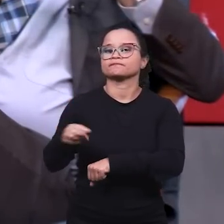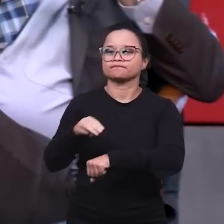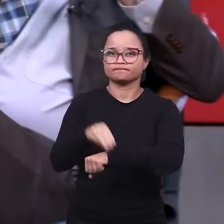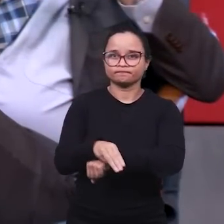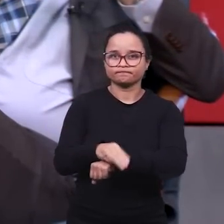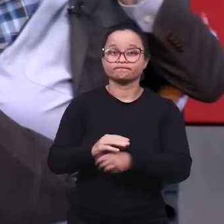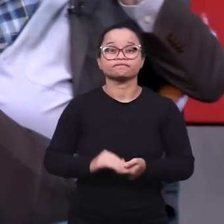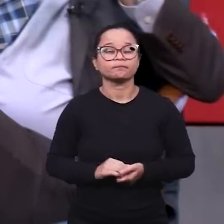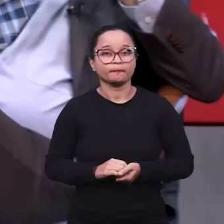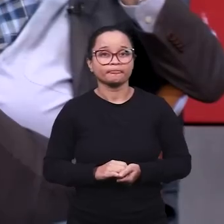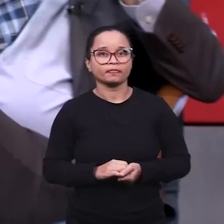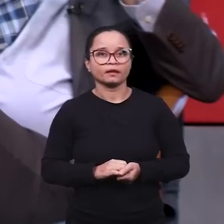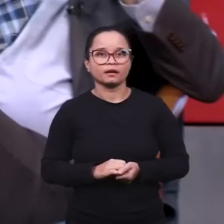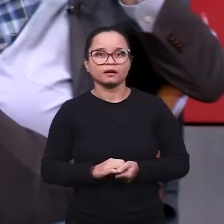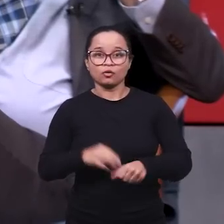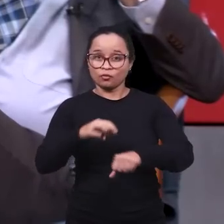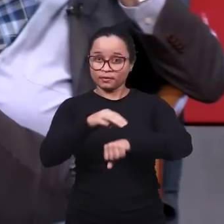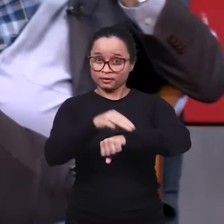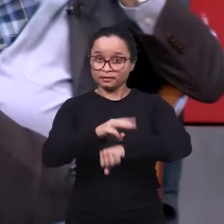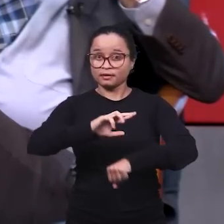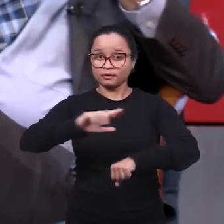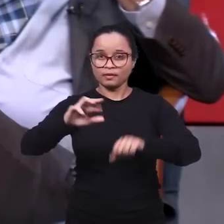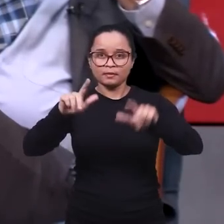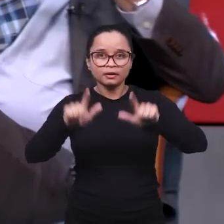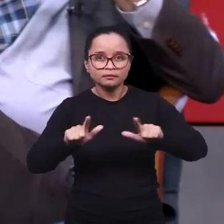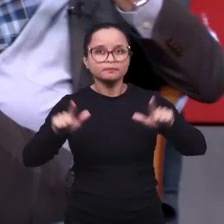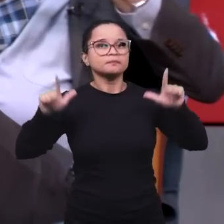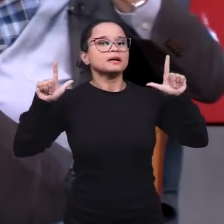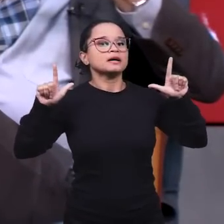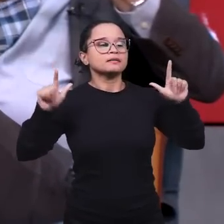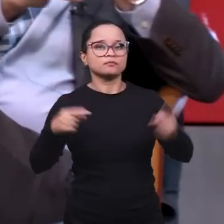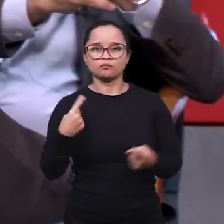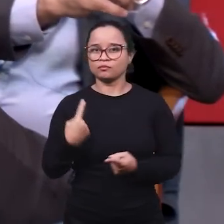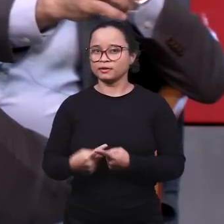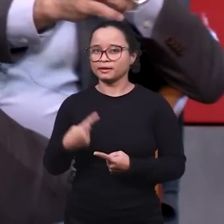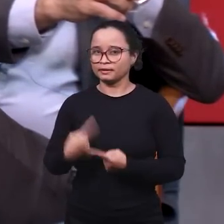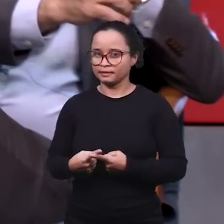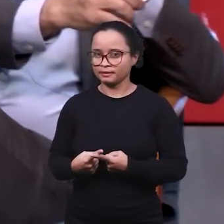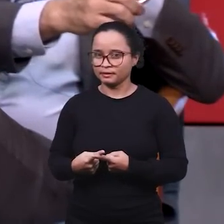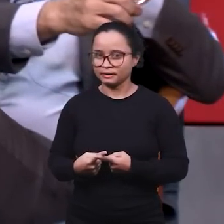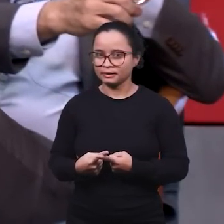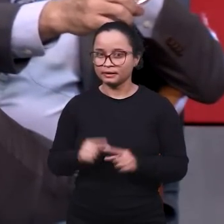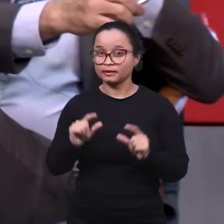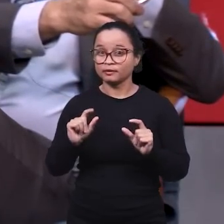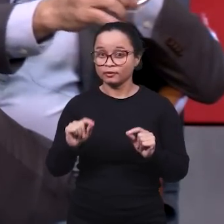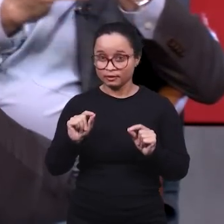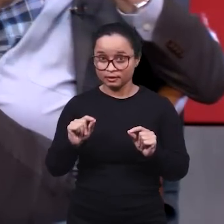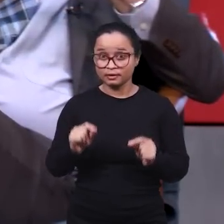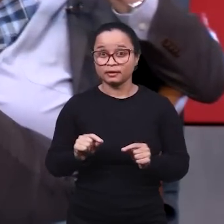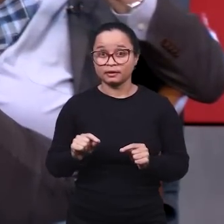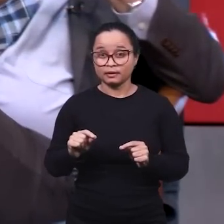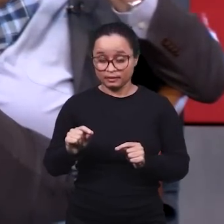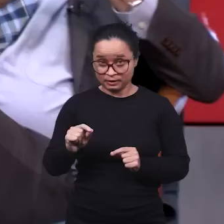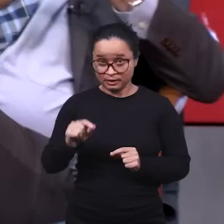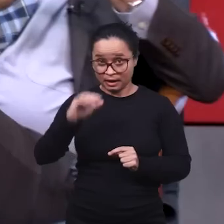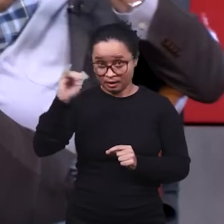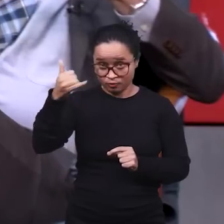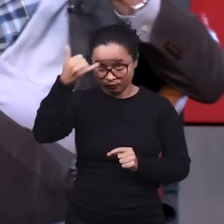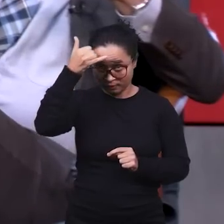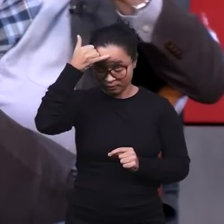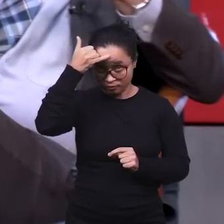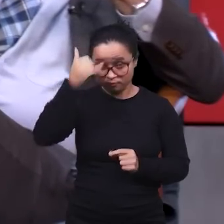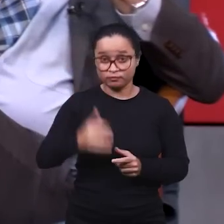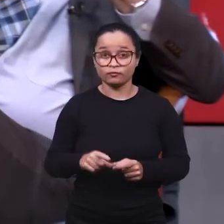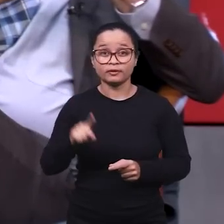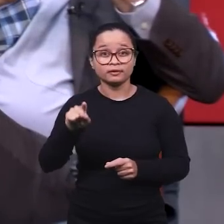O ministério não é para evidência, porque a unção, e nos fez ministros do novo pacto, você